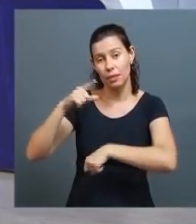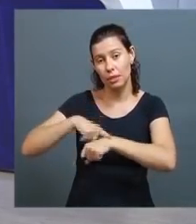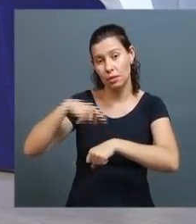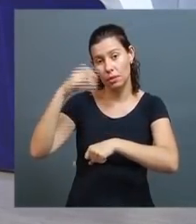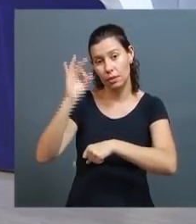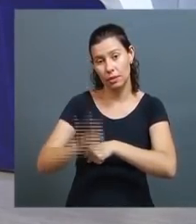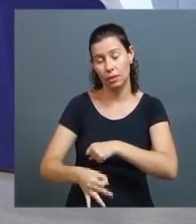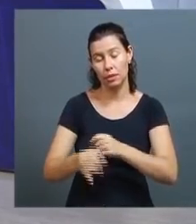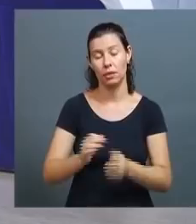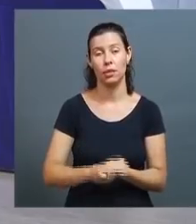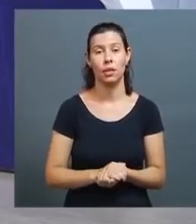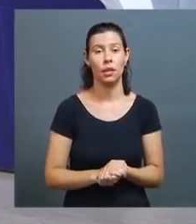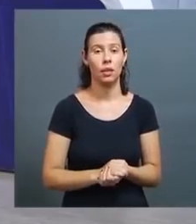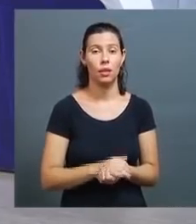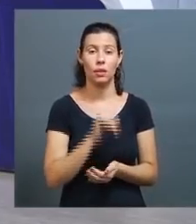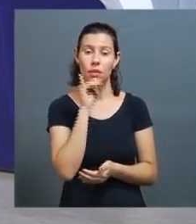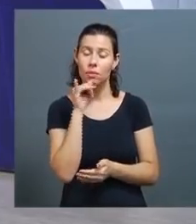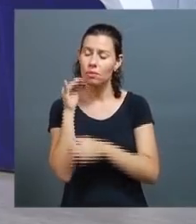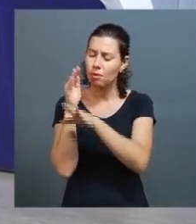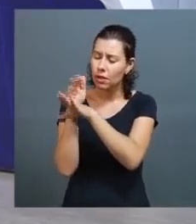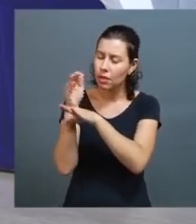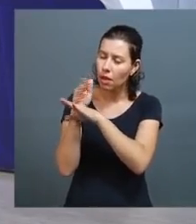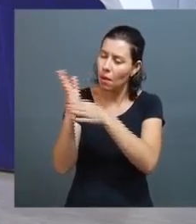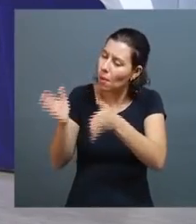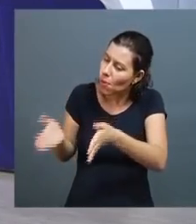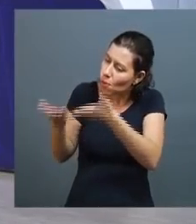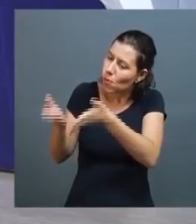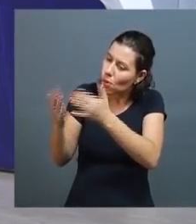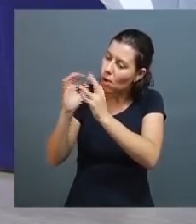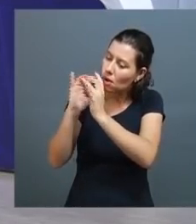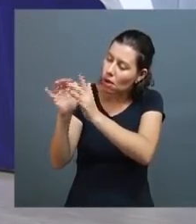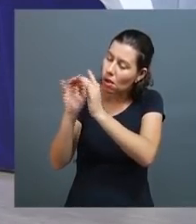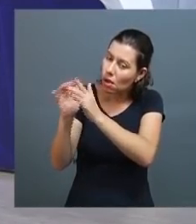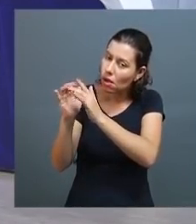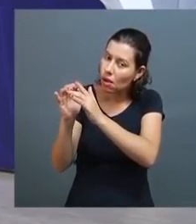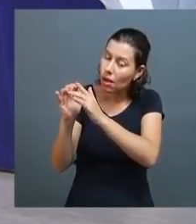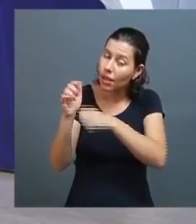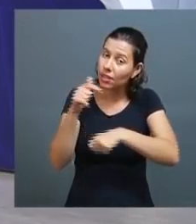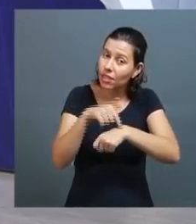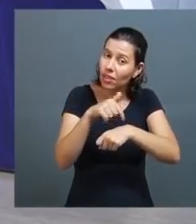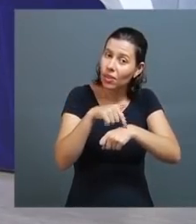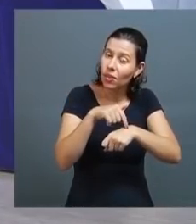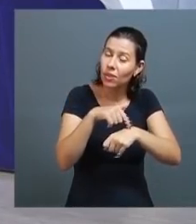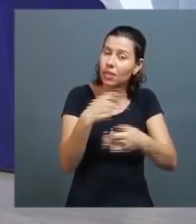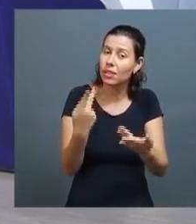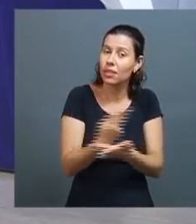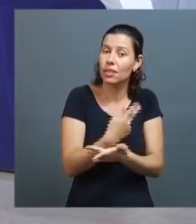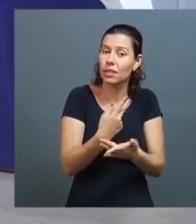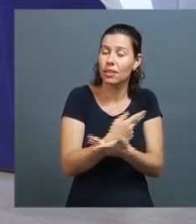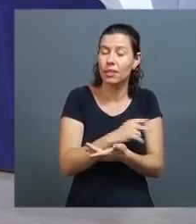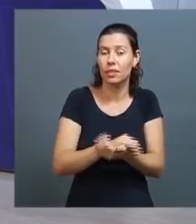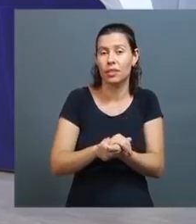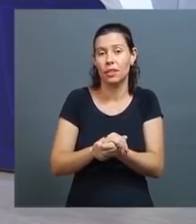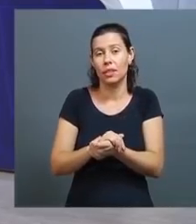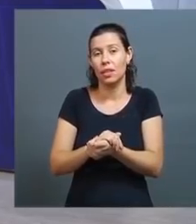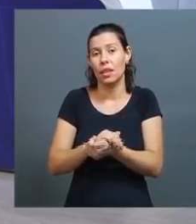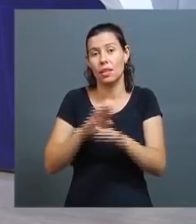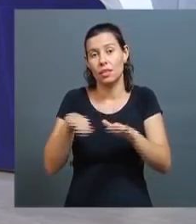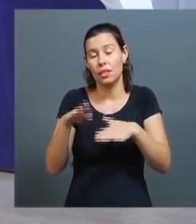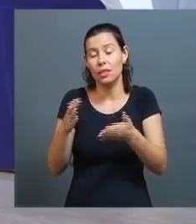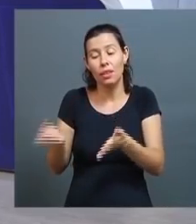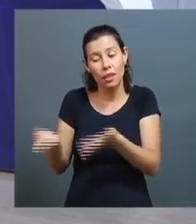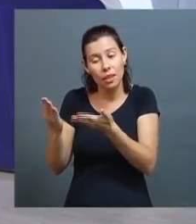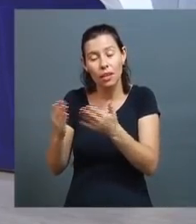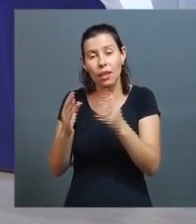certa. Não adianta eu dar um estímulo que a criança ainda não está preparada para ele. Vou estimular uma criança a andar, mas ela ainda nem firma a cabeça, nem